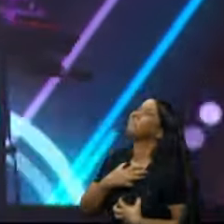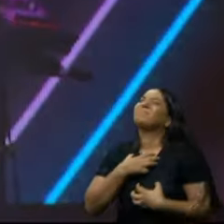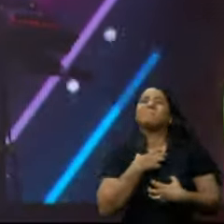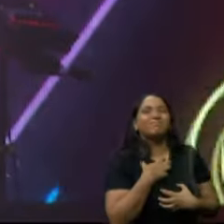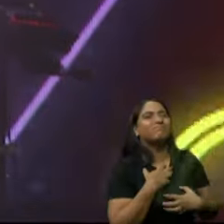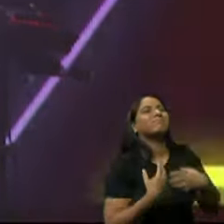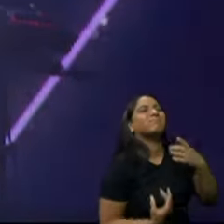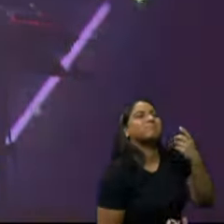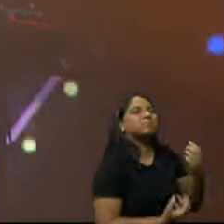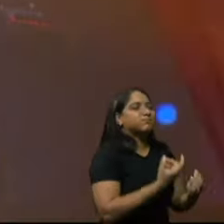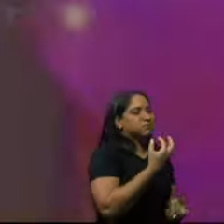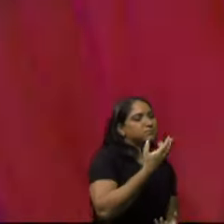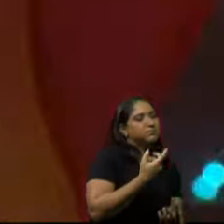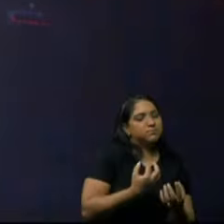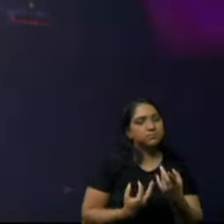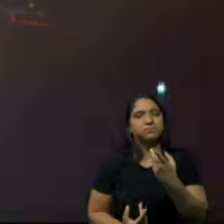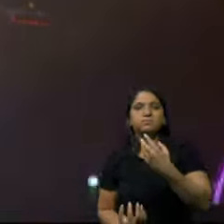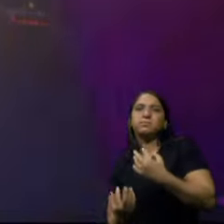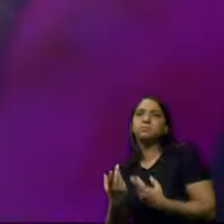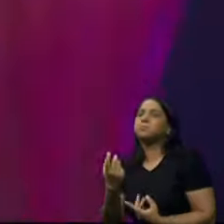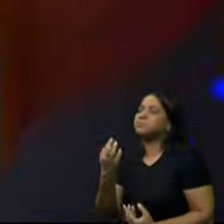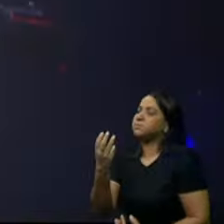E aí